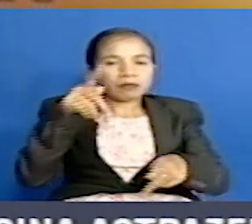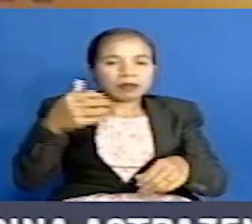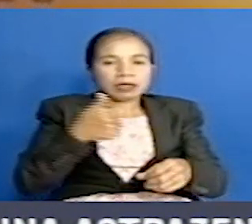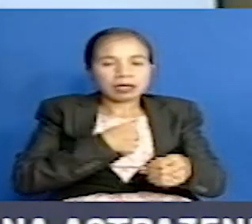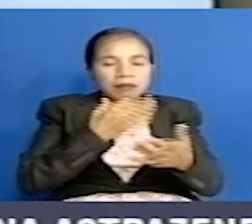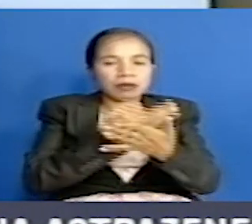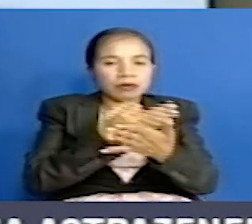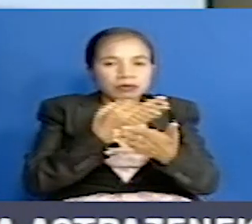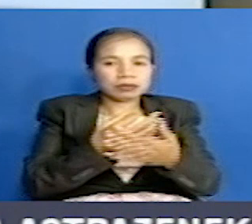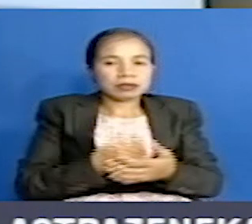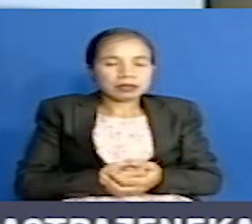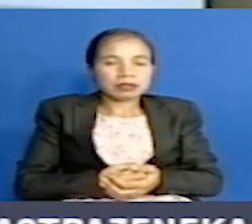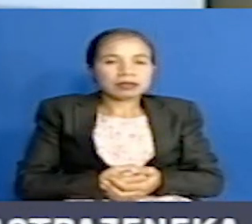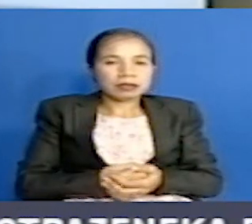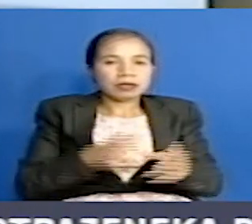fundos.